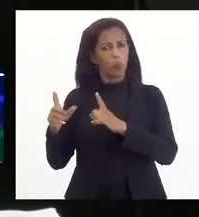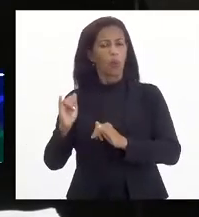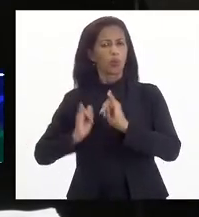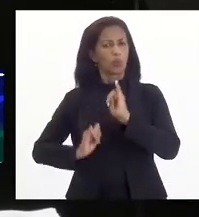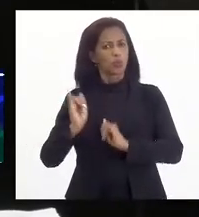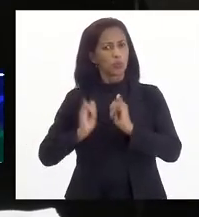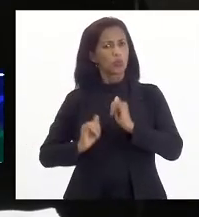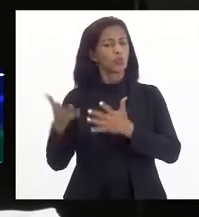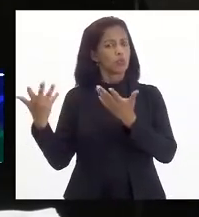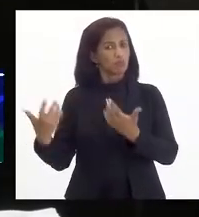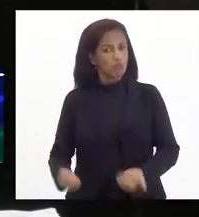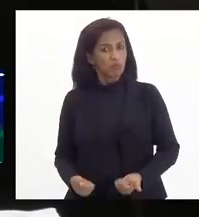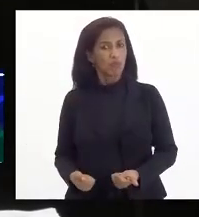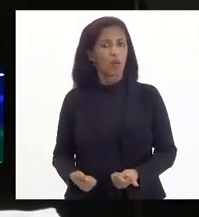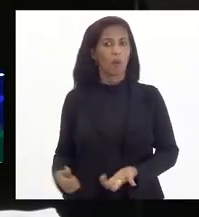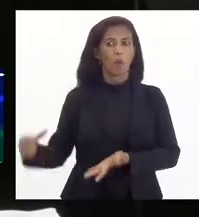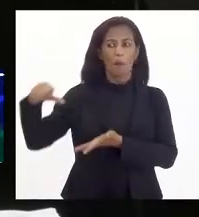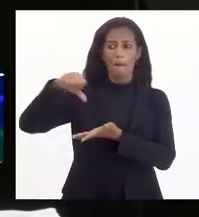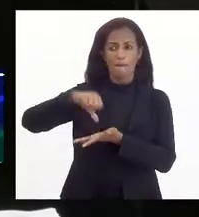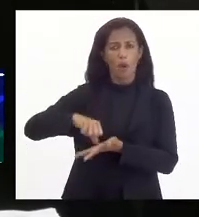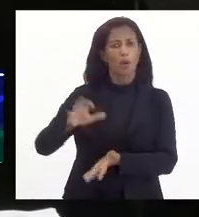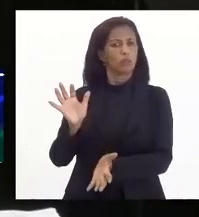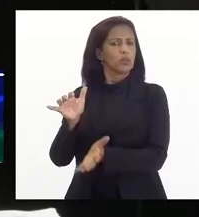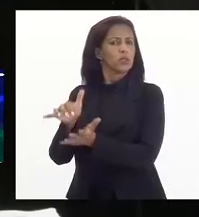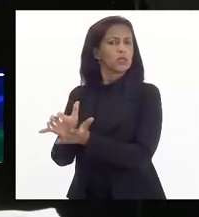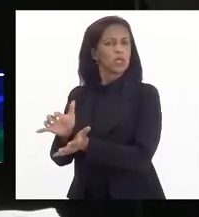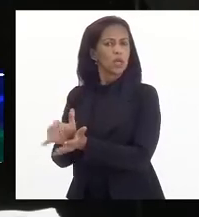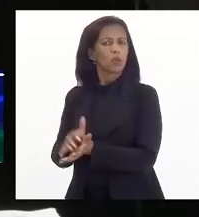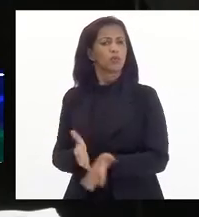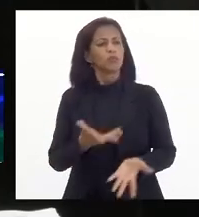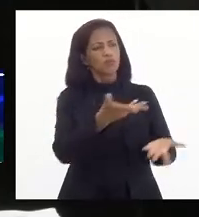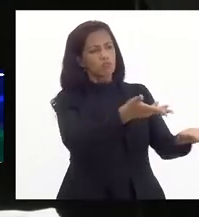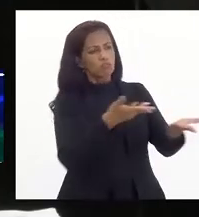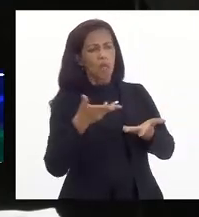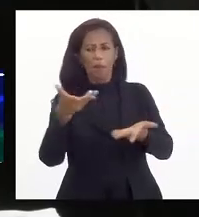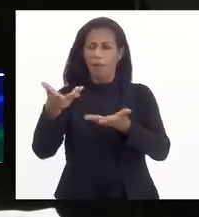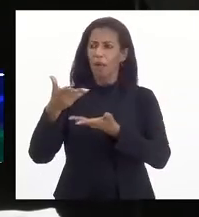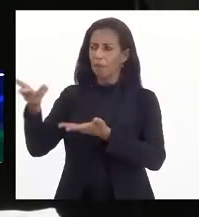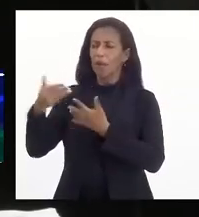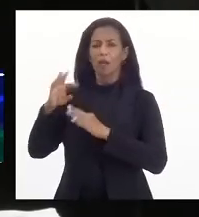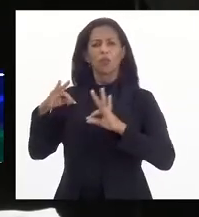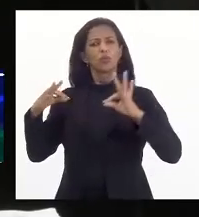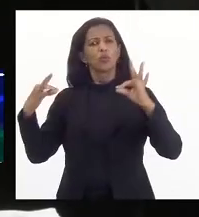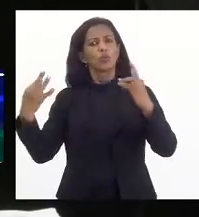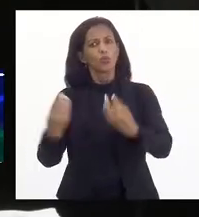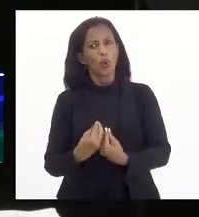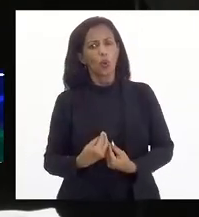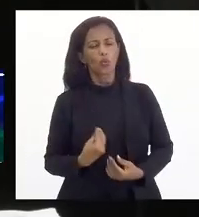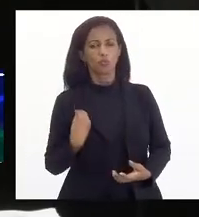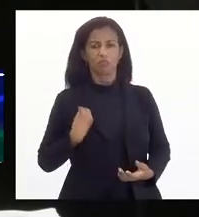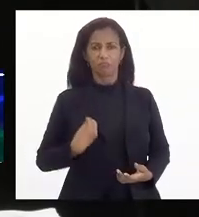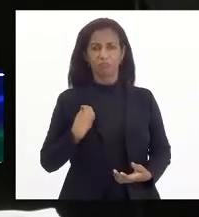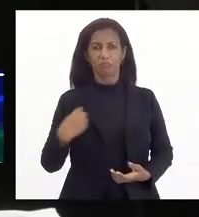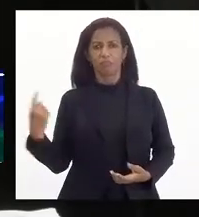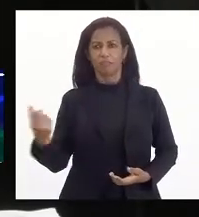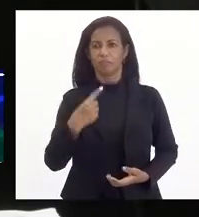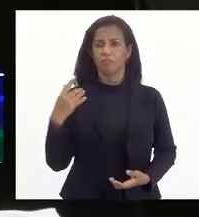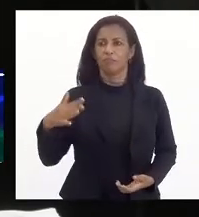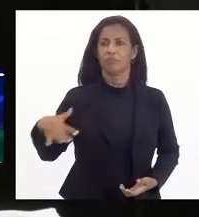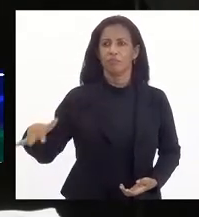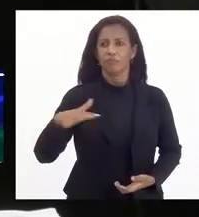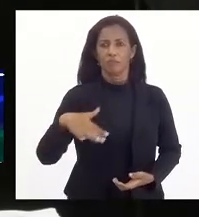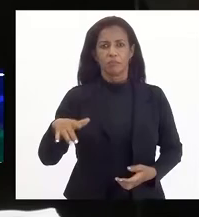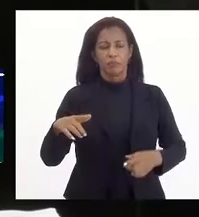vamos convocar o polo industrial de Santa Cruz Vamos convocar todos os atores que sempre tiveram presente na nossa região